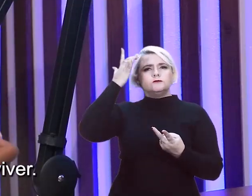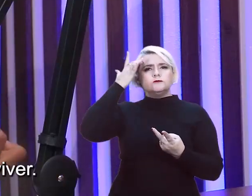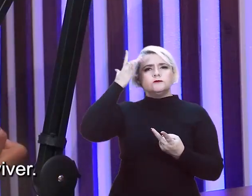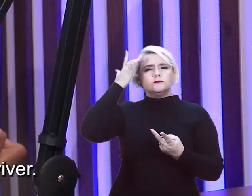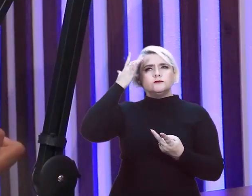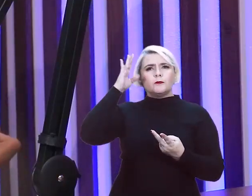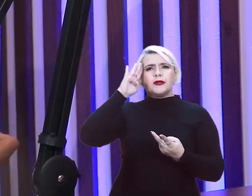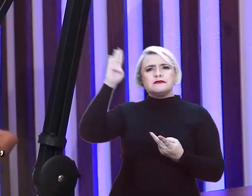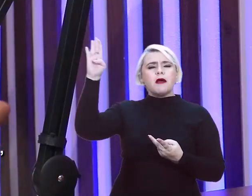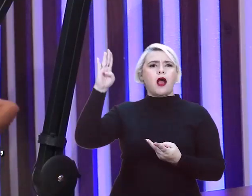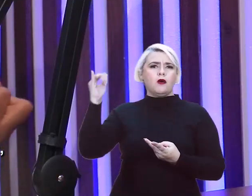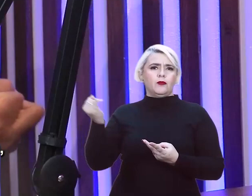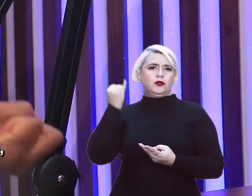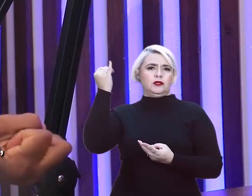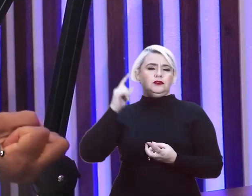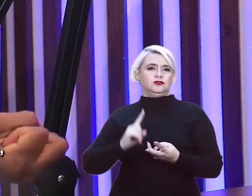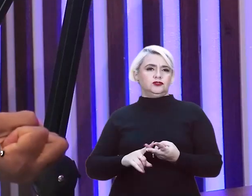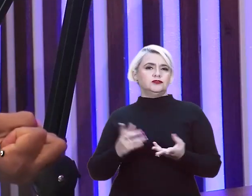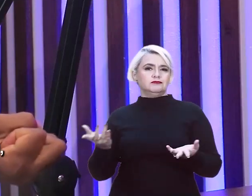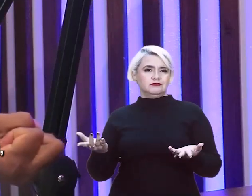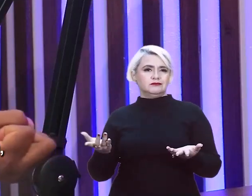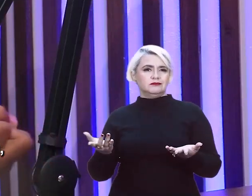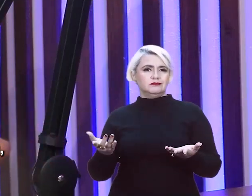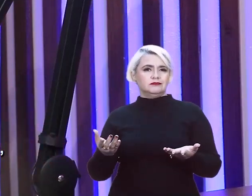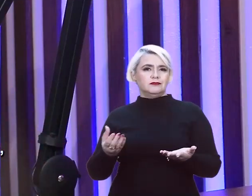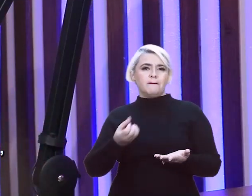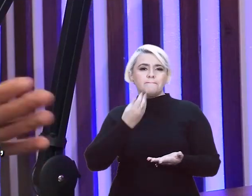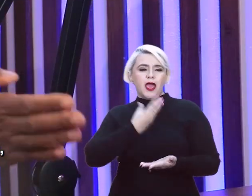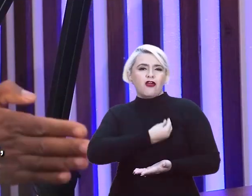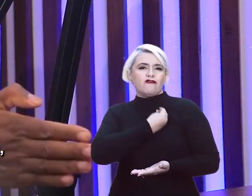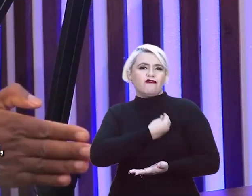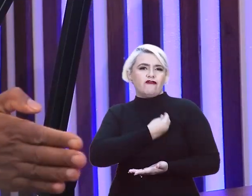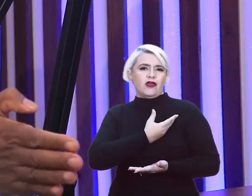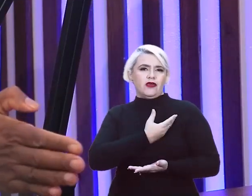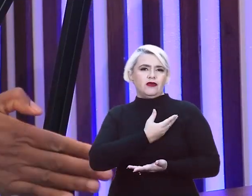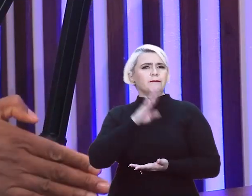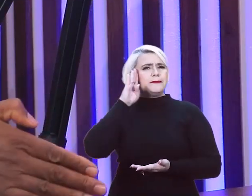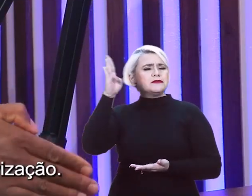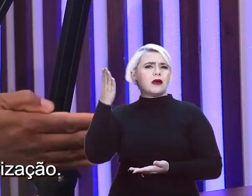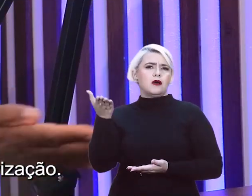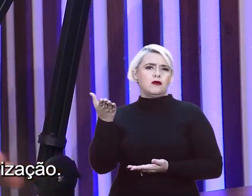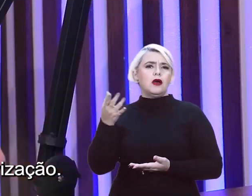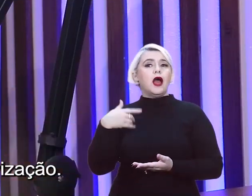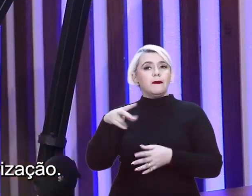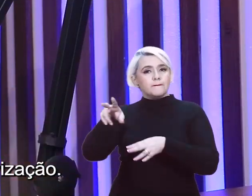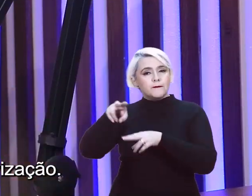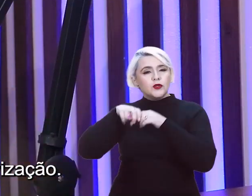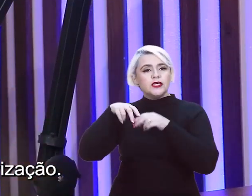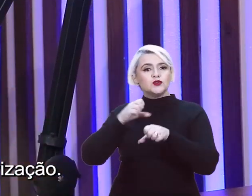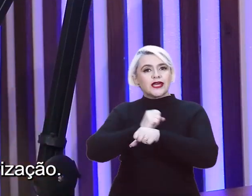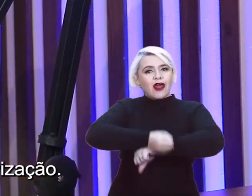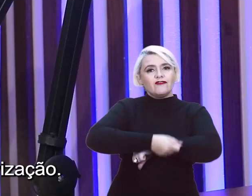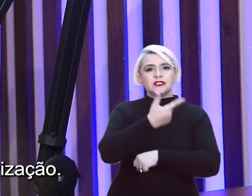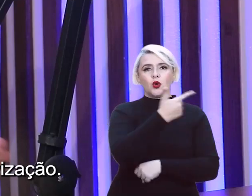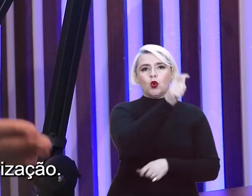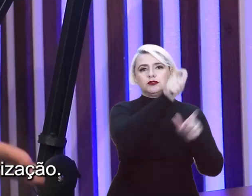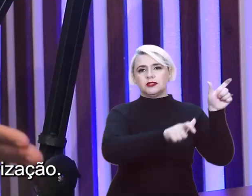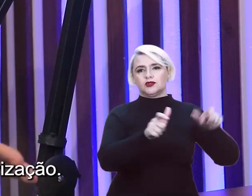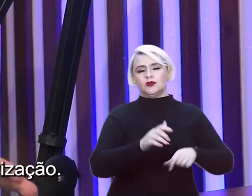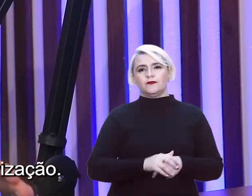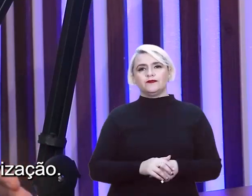essência do bem viver. Então ele escraviza o outro. Porque também há formas ideológicas